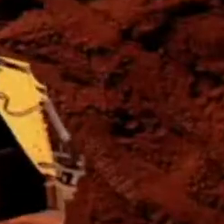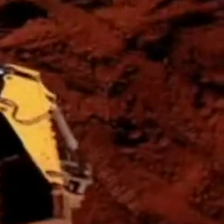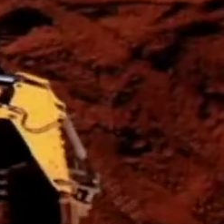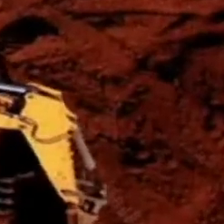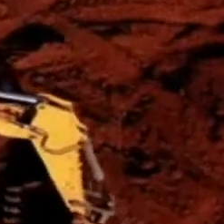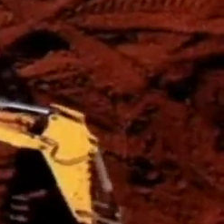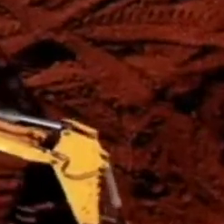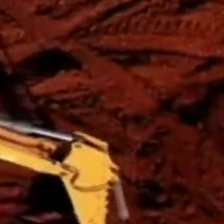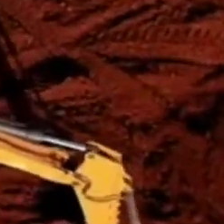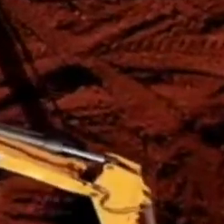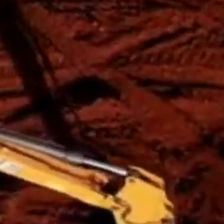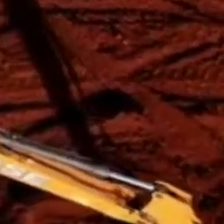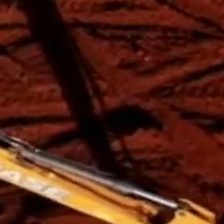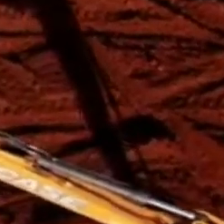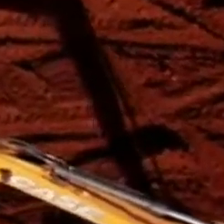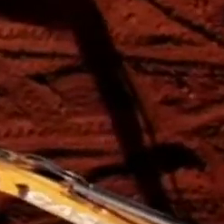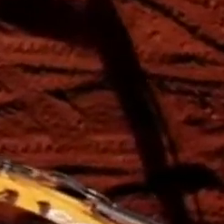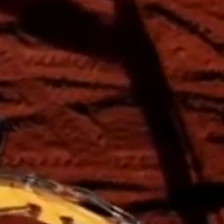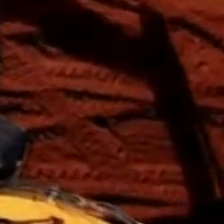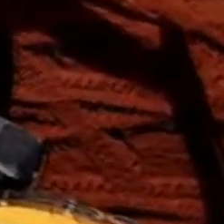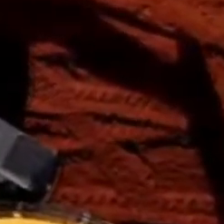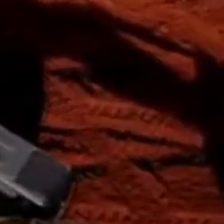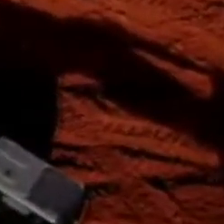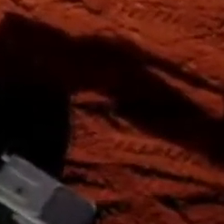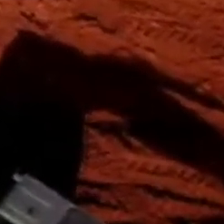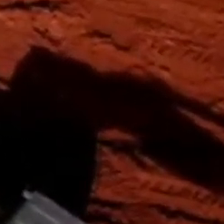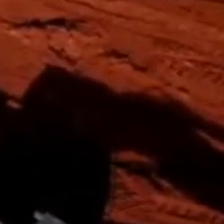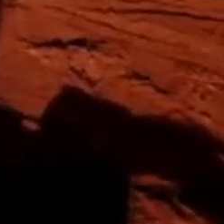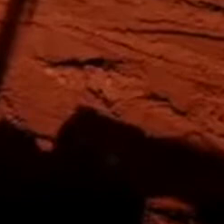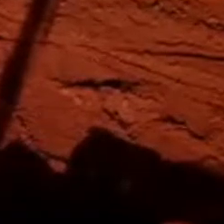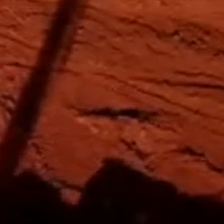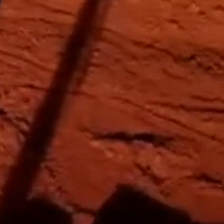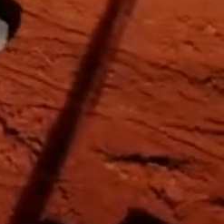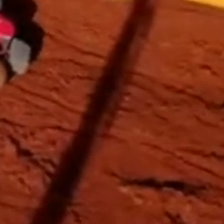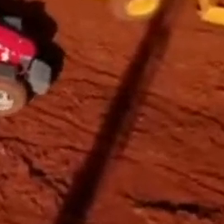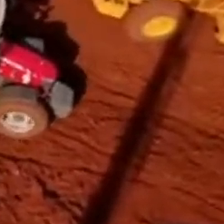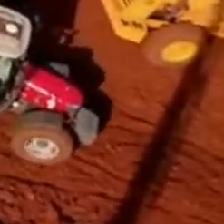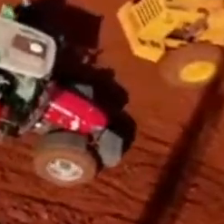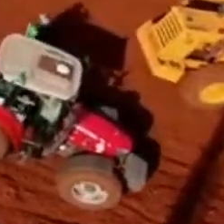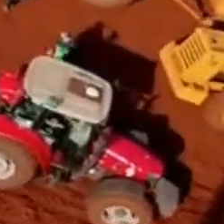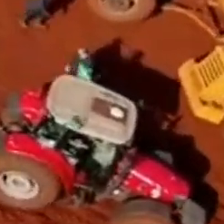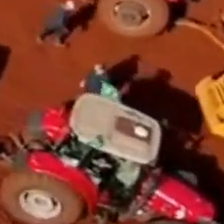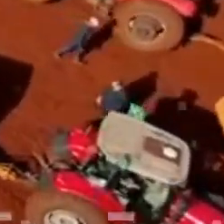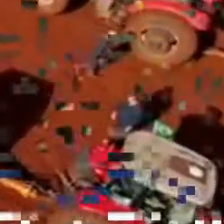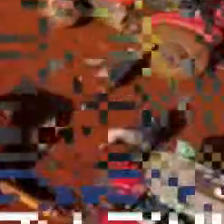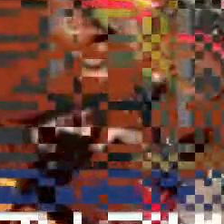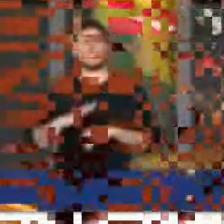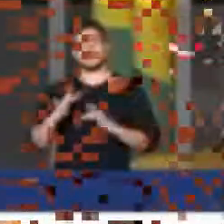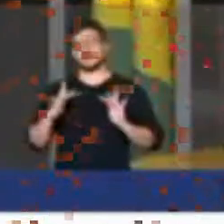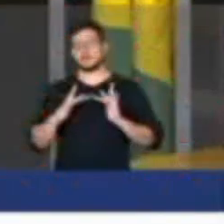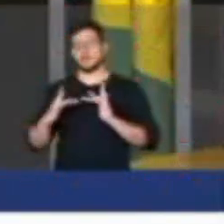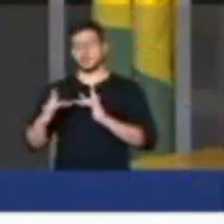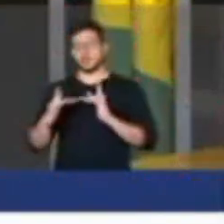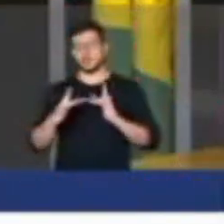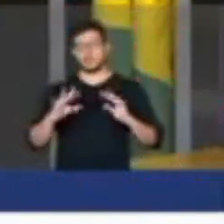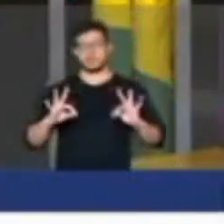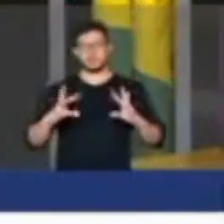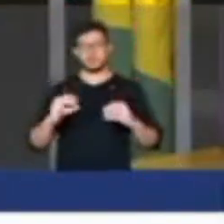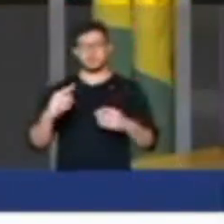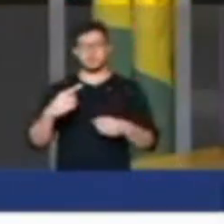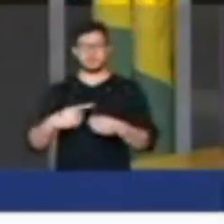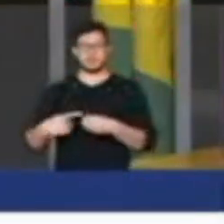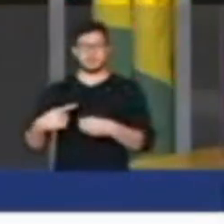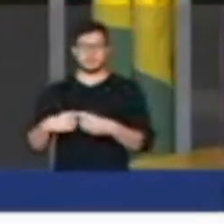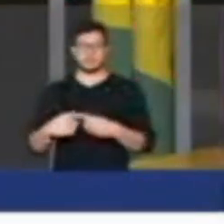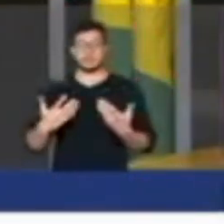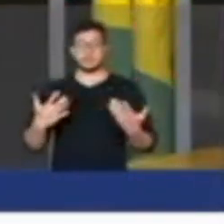Guarulhos, e dali teremos acesso a todas as cidades mundo afora. Então, cumprimento toda a população de Santo Ângelo